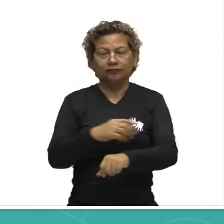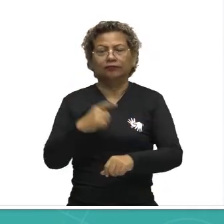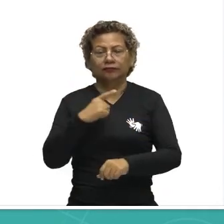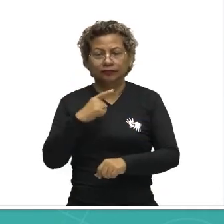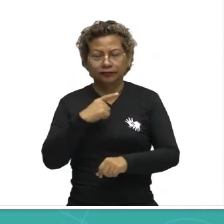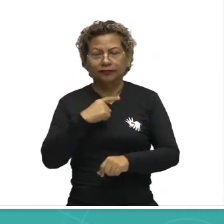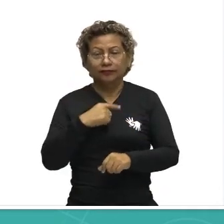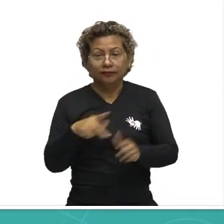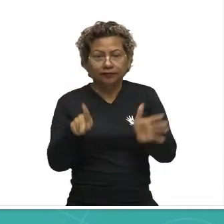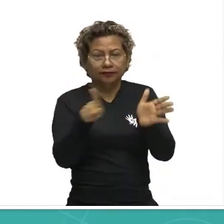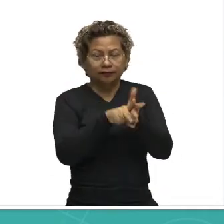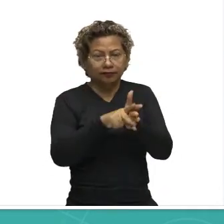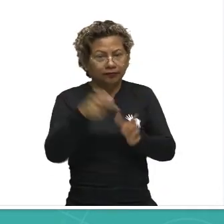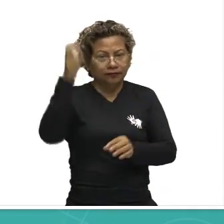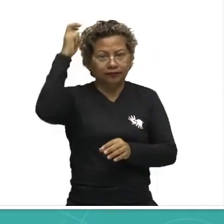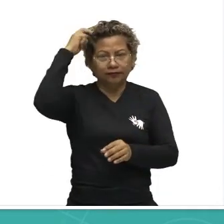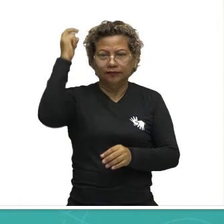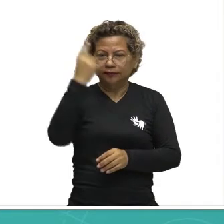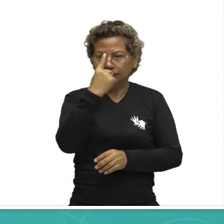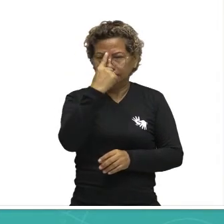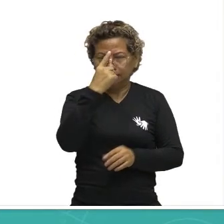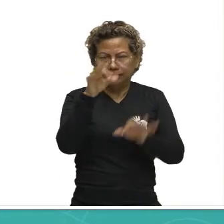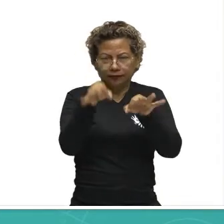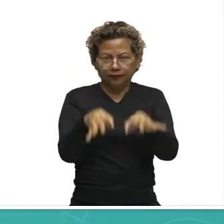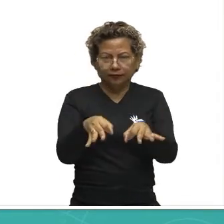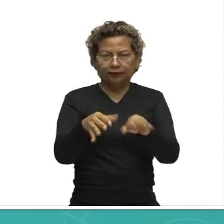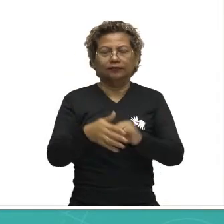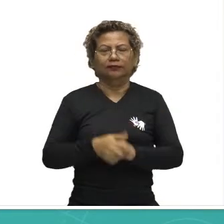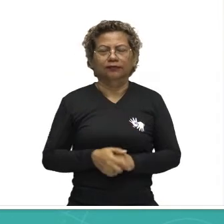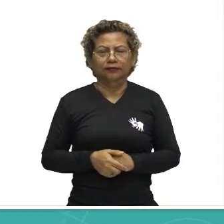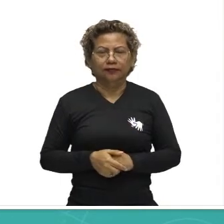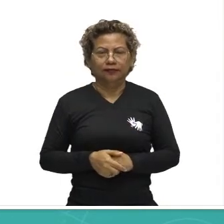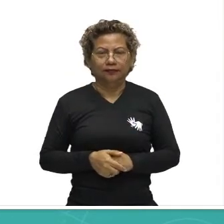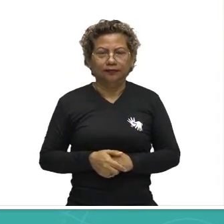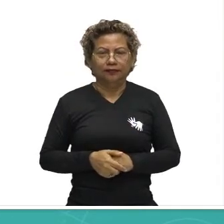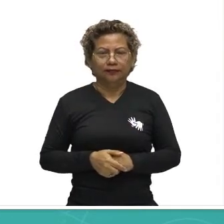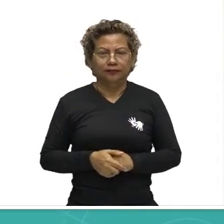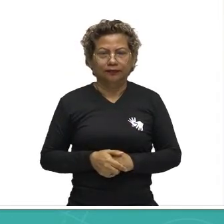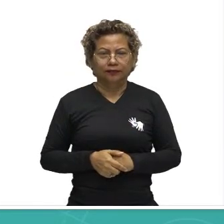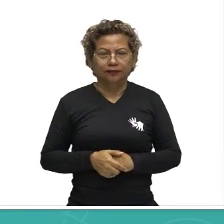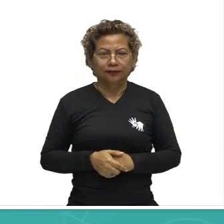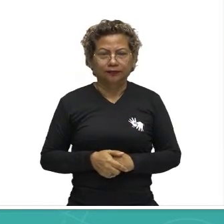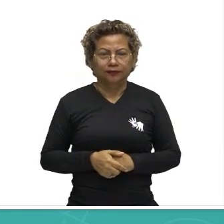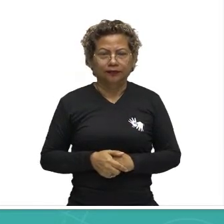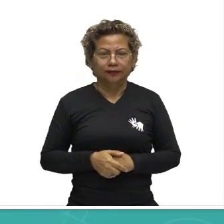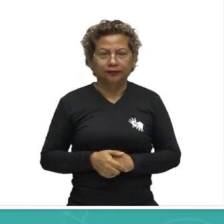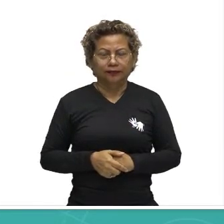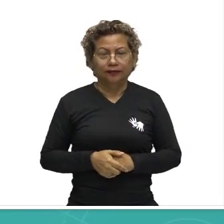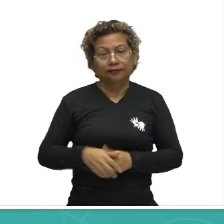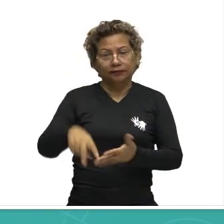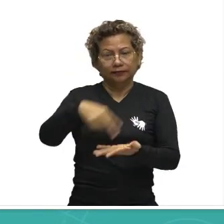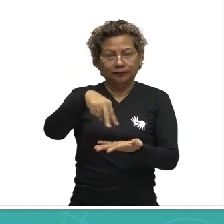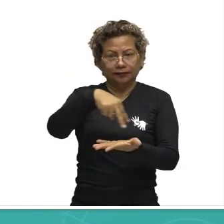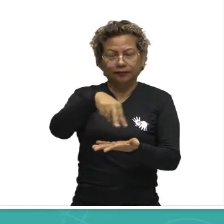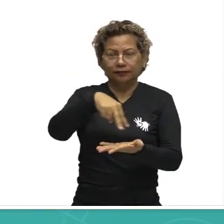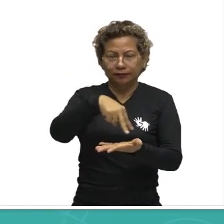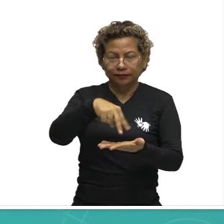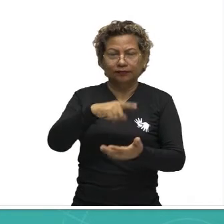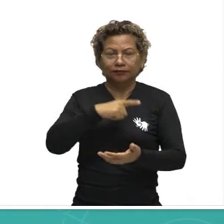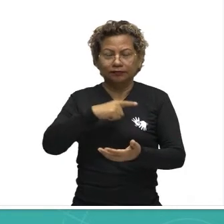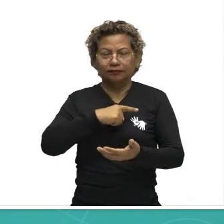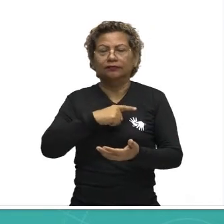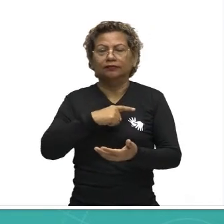da cultura deles, certo? Então, continuando. Sua dança engloba